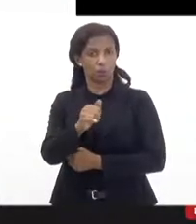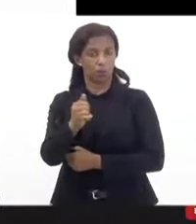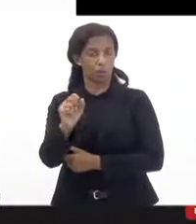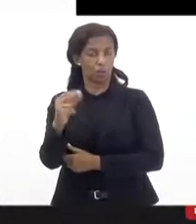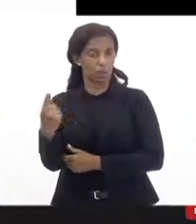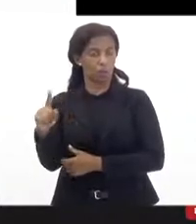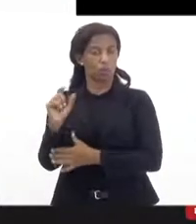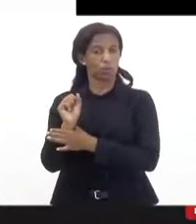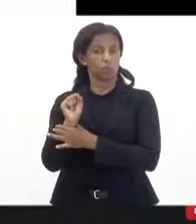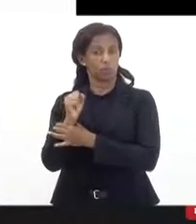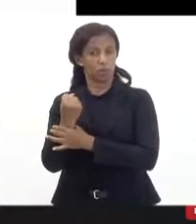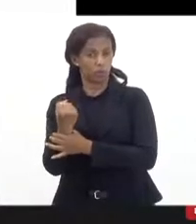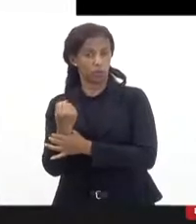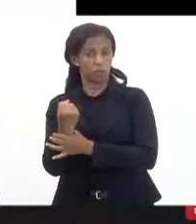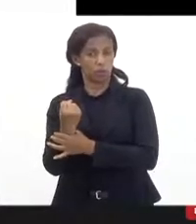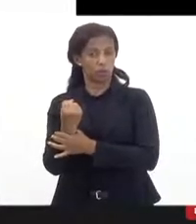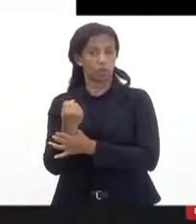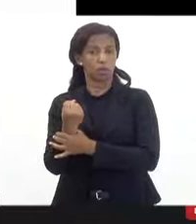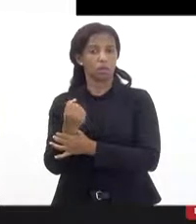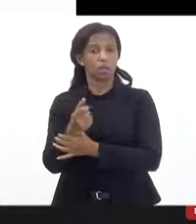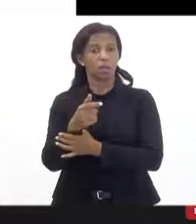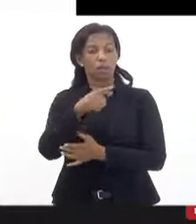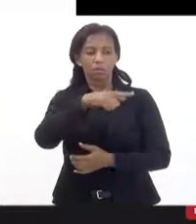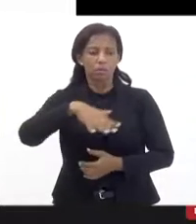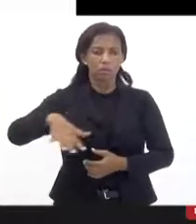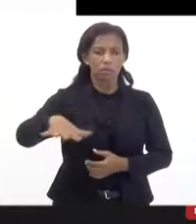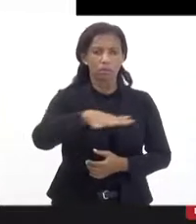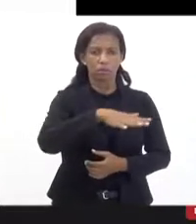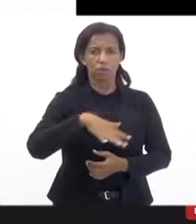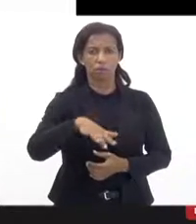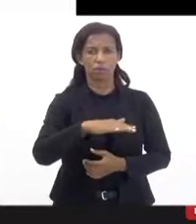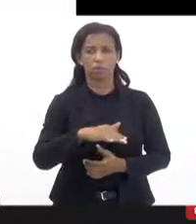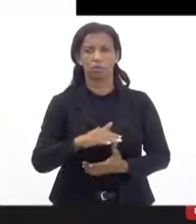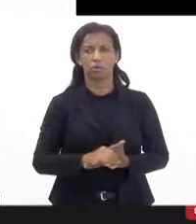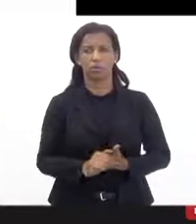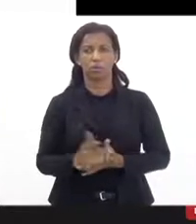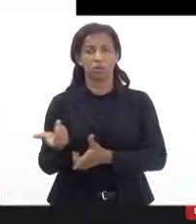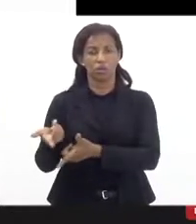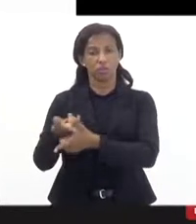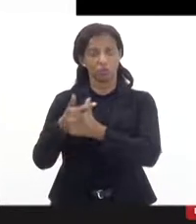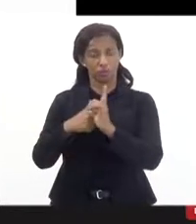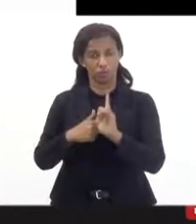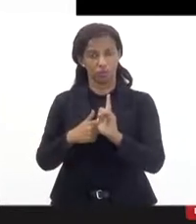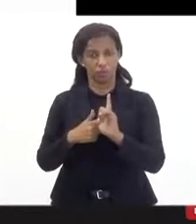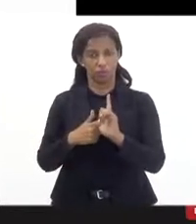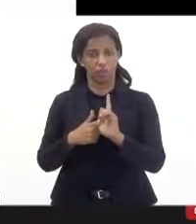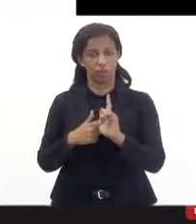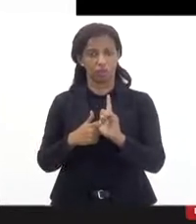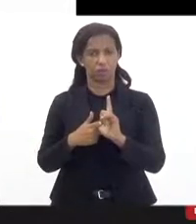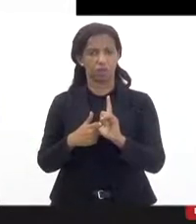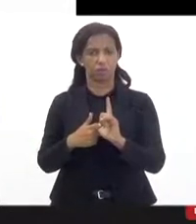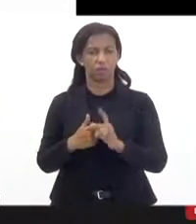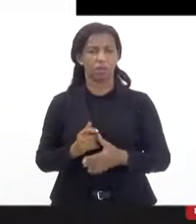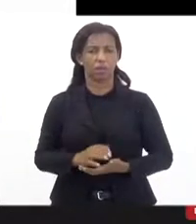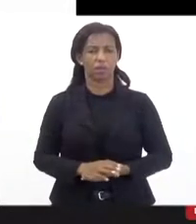segurança razoável dos usuários sobre a de antes